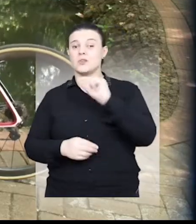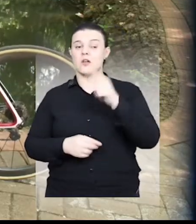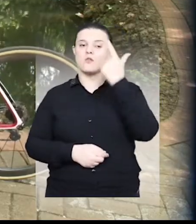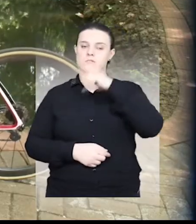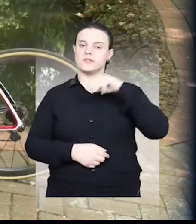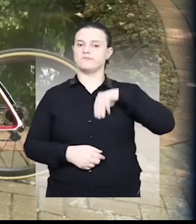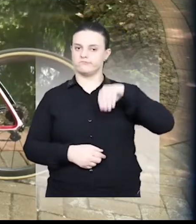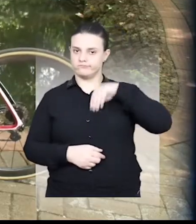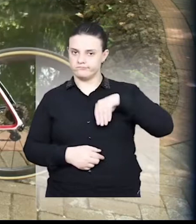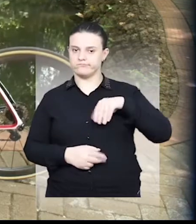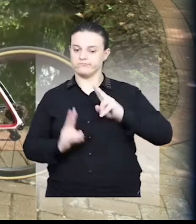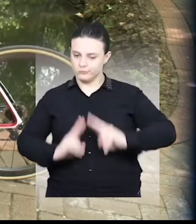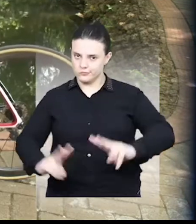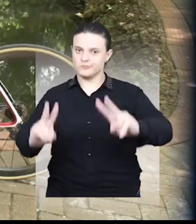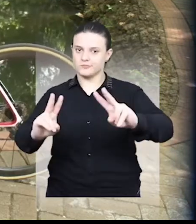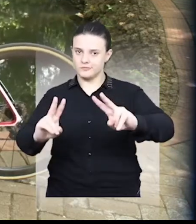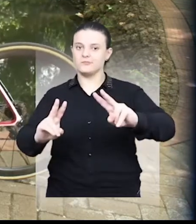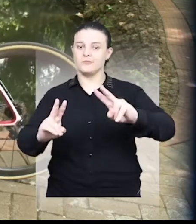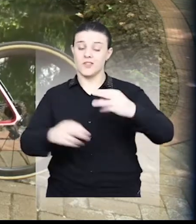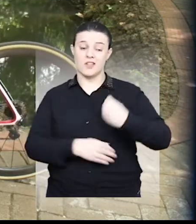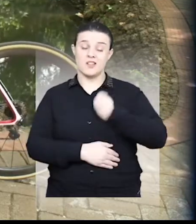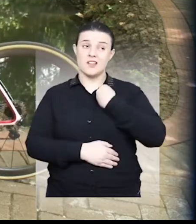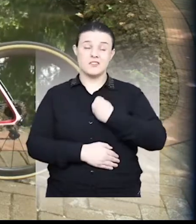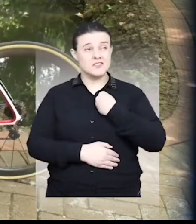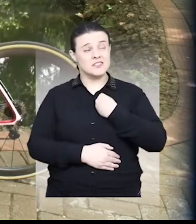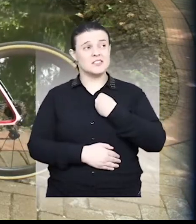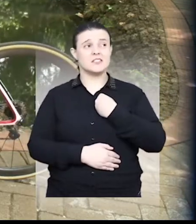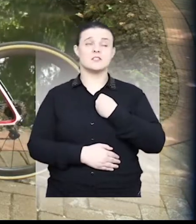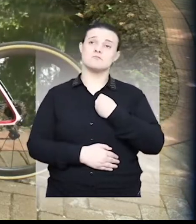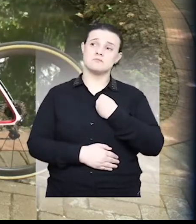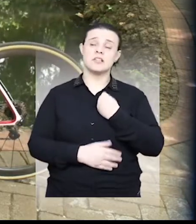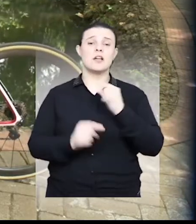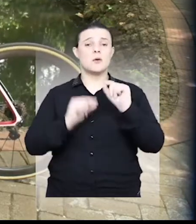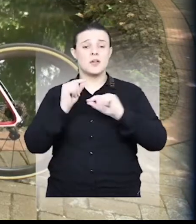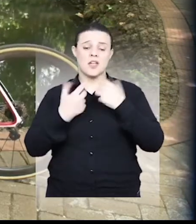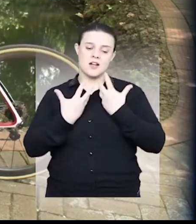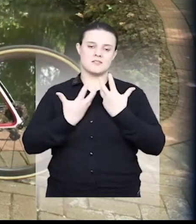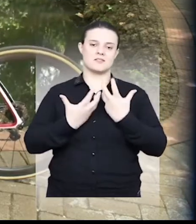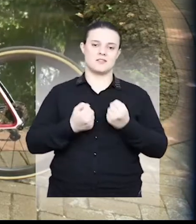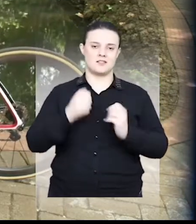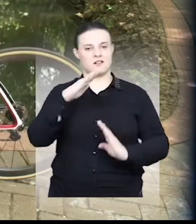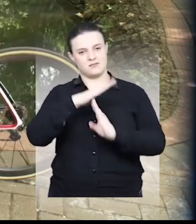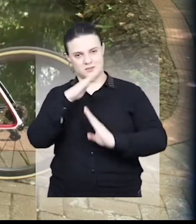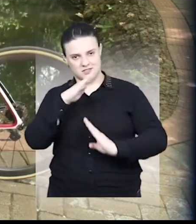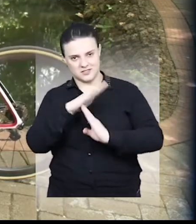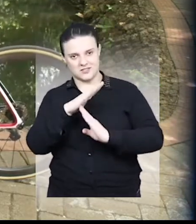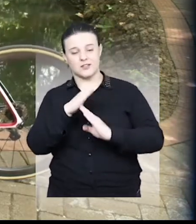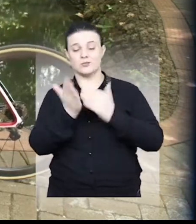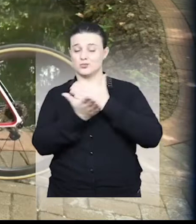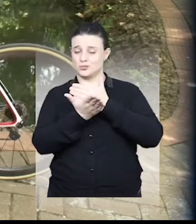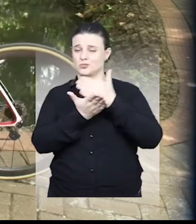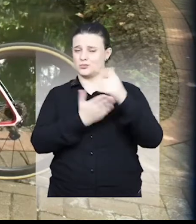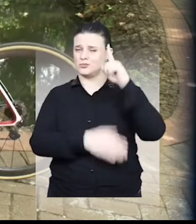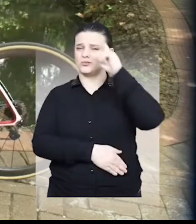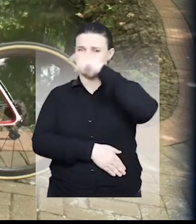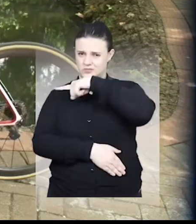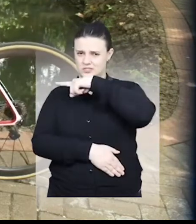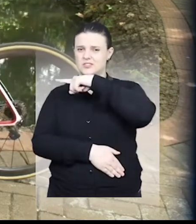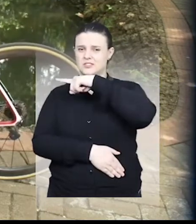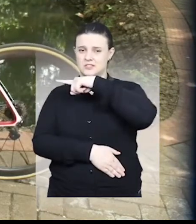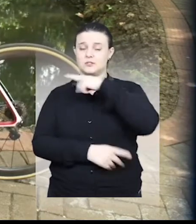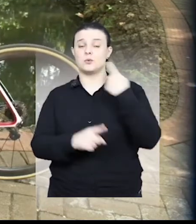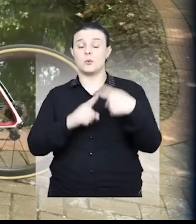me manter nele. E na vida foi poder aceitar a limitação. No começo era